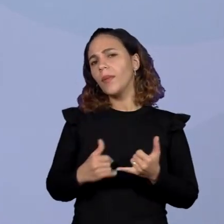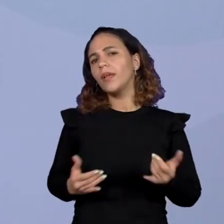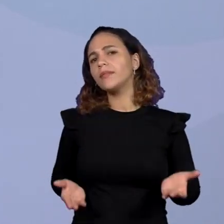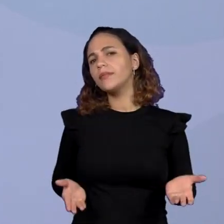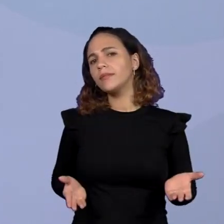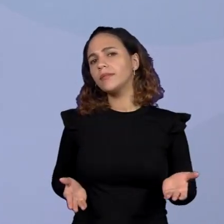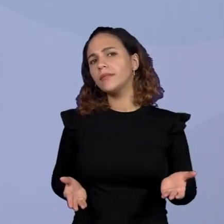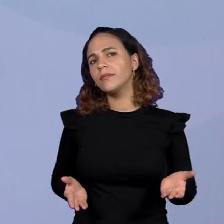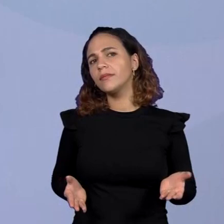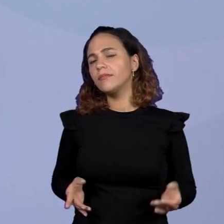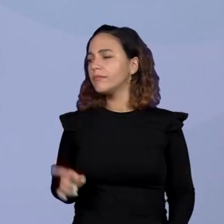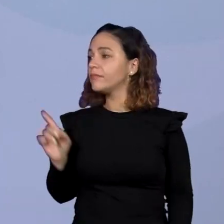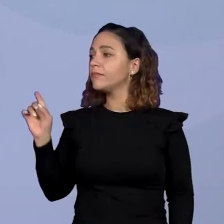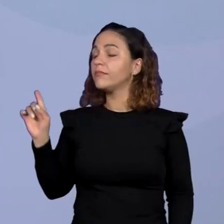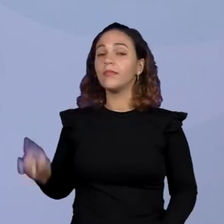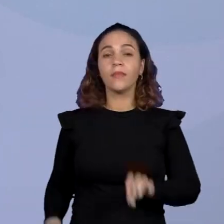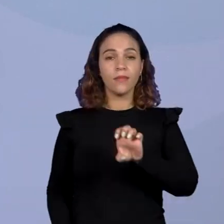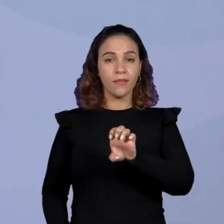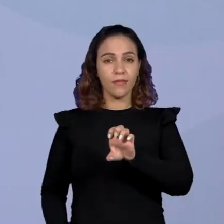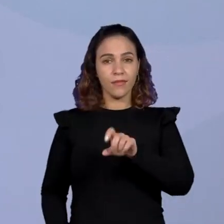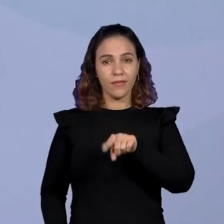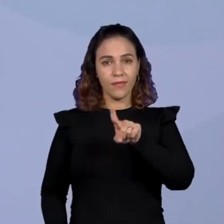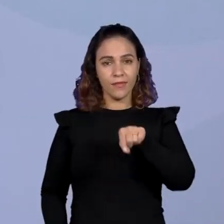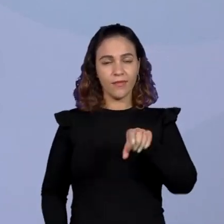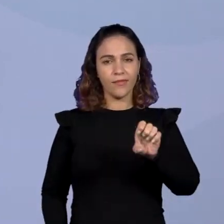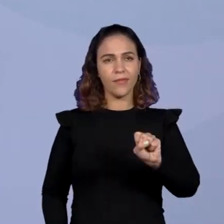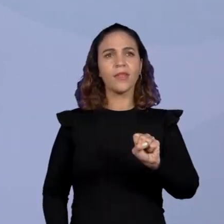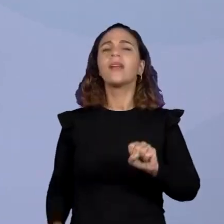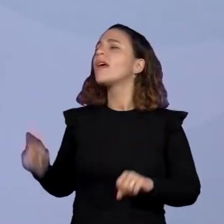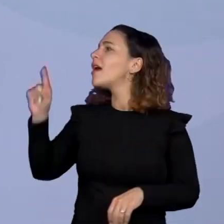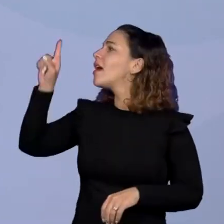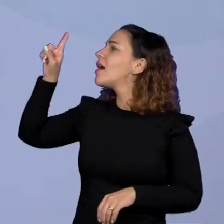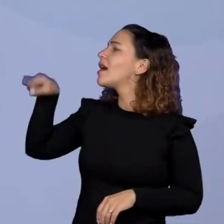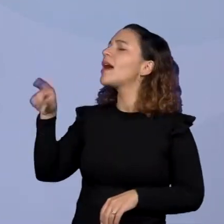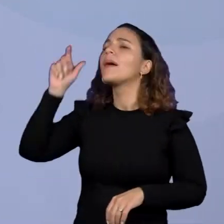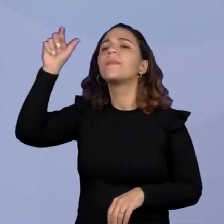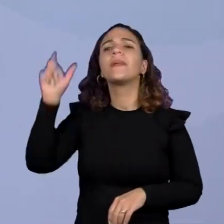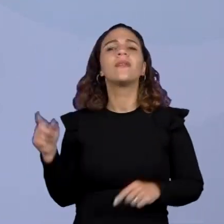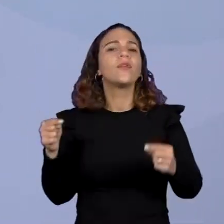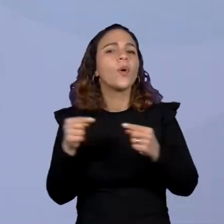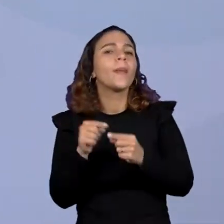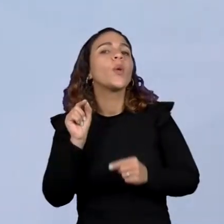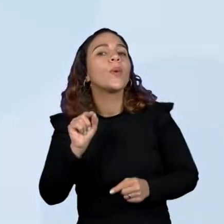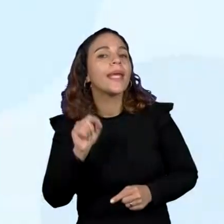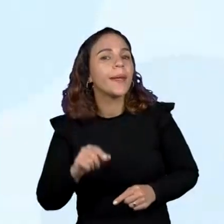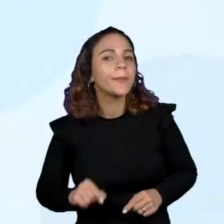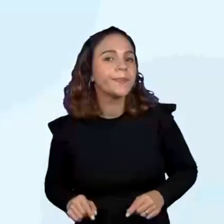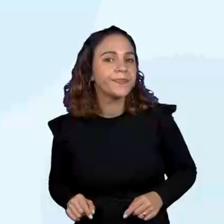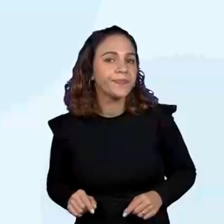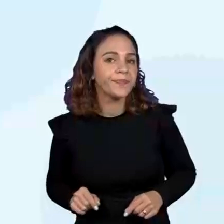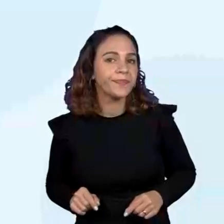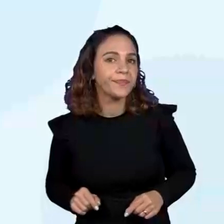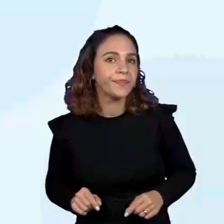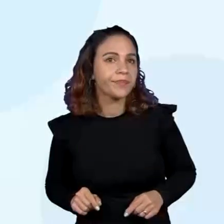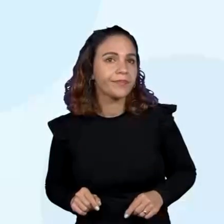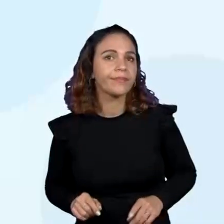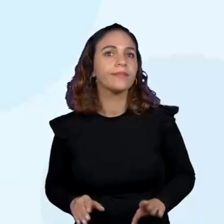acham que essas palavras se referem aqui? O que a gente pode pensar?